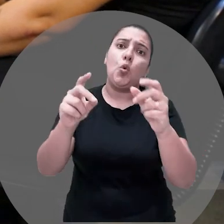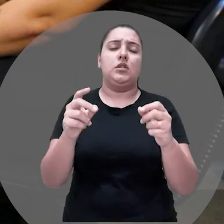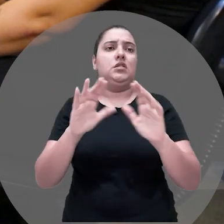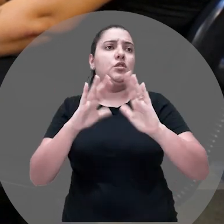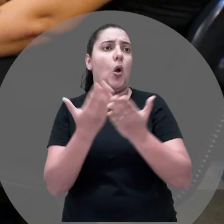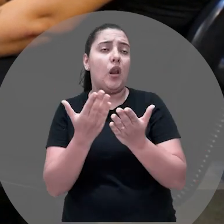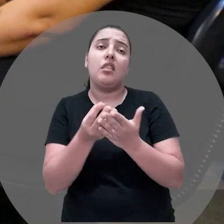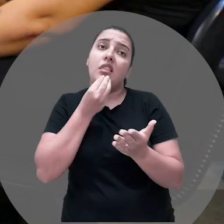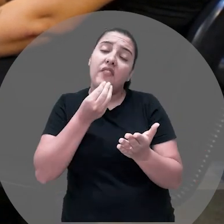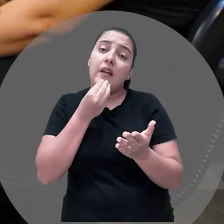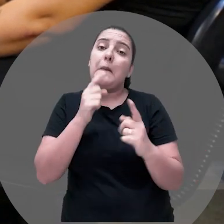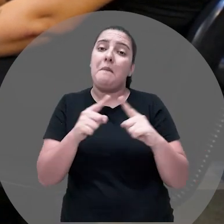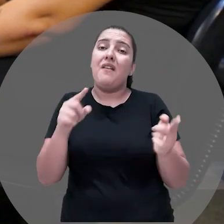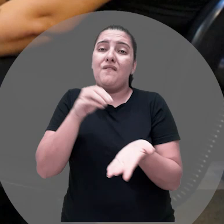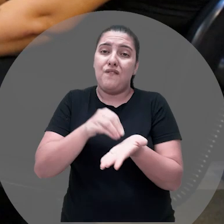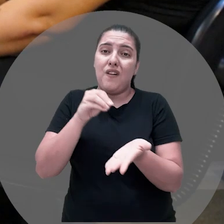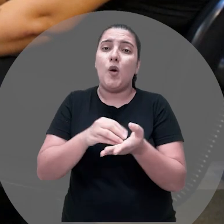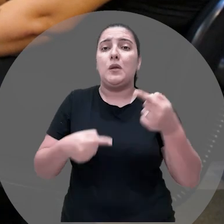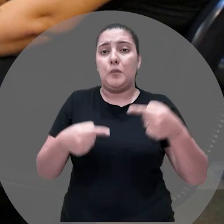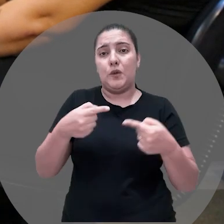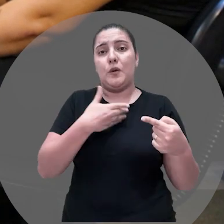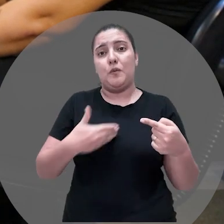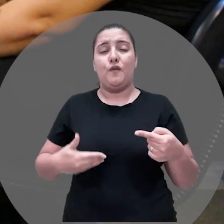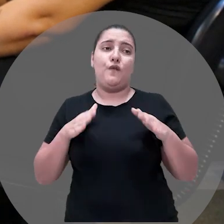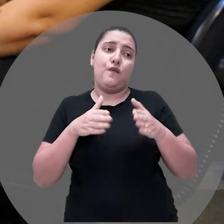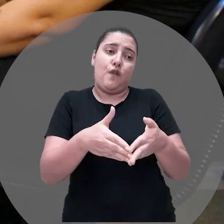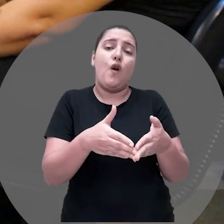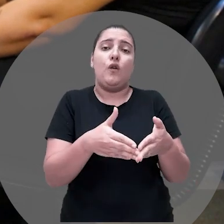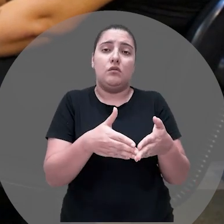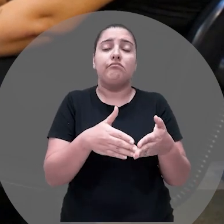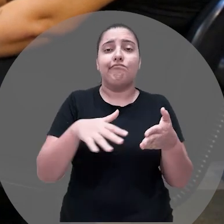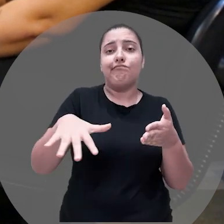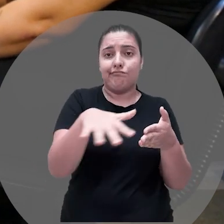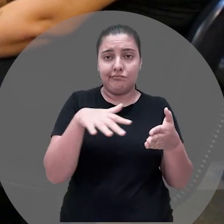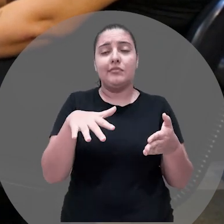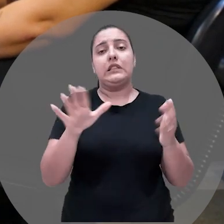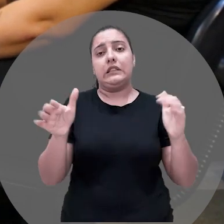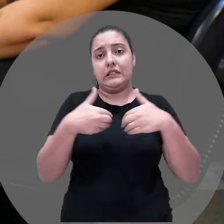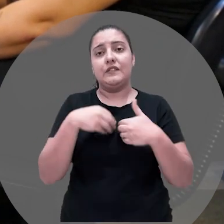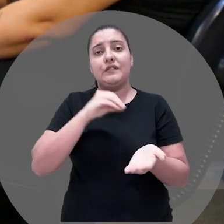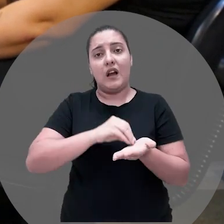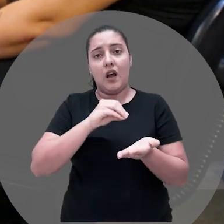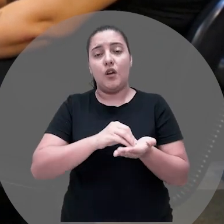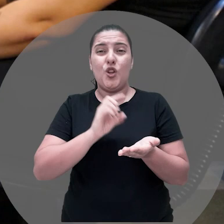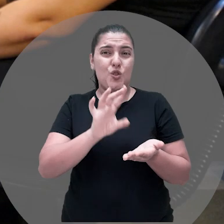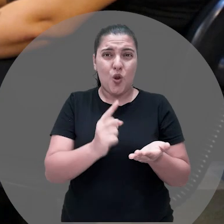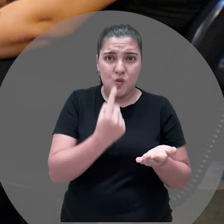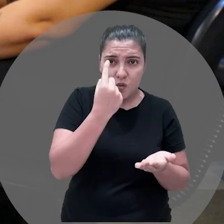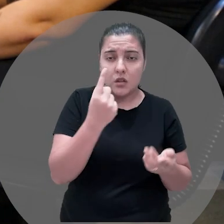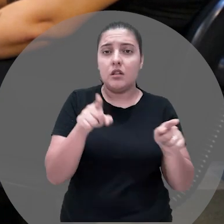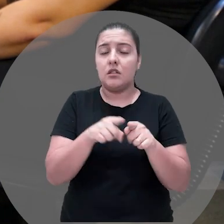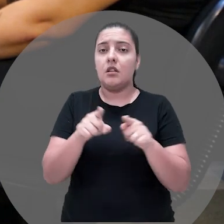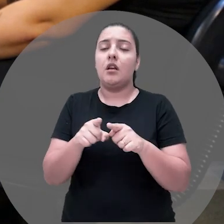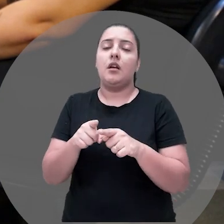para ter essa sala né mas realmente faltam mais políticas públicas voltadas para esse público não